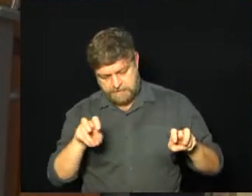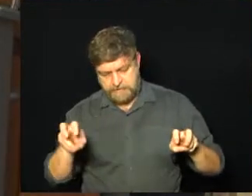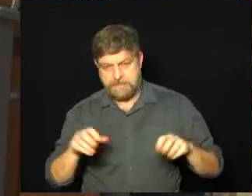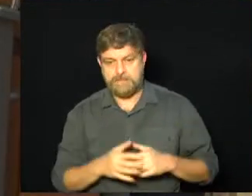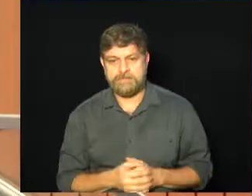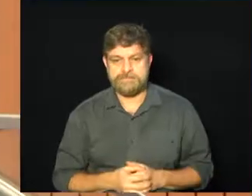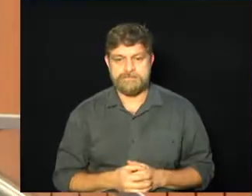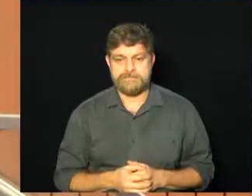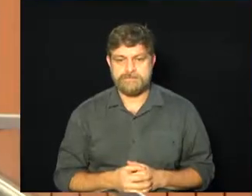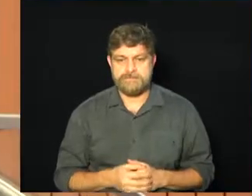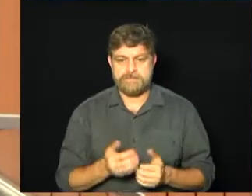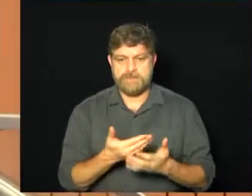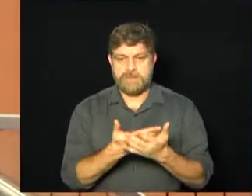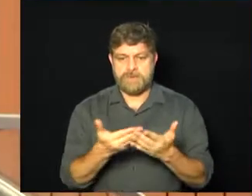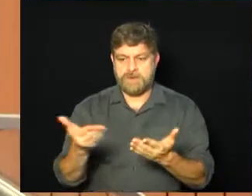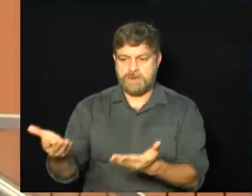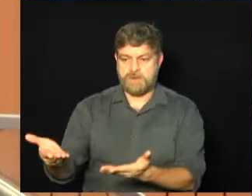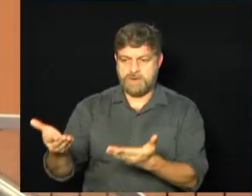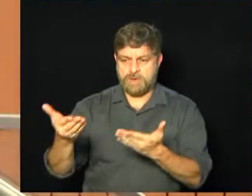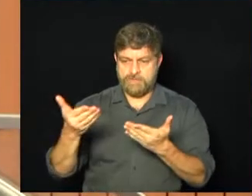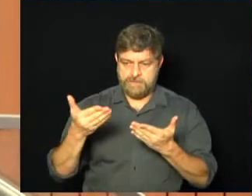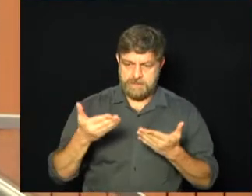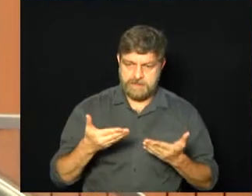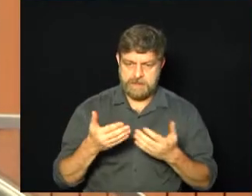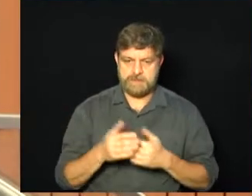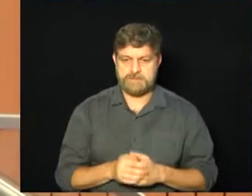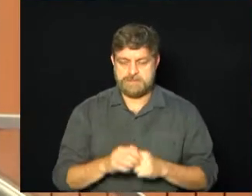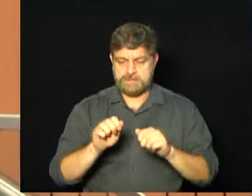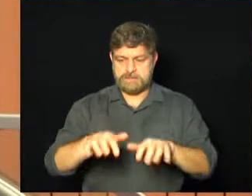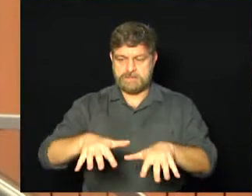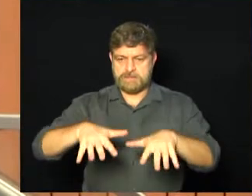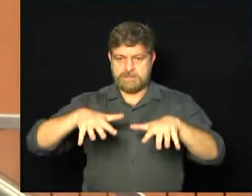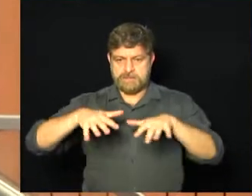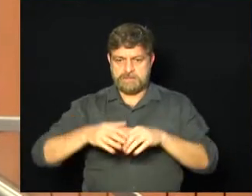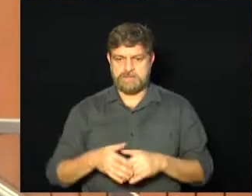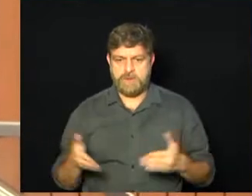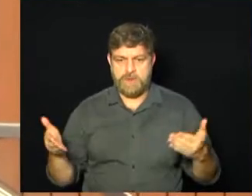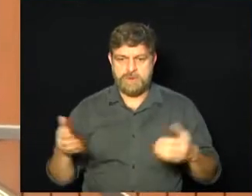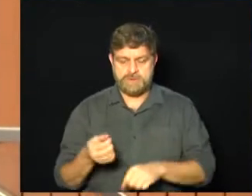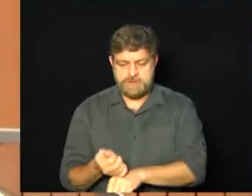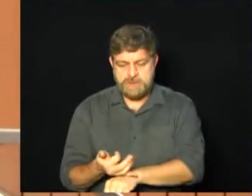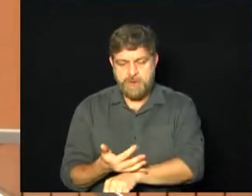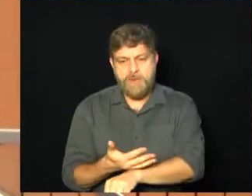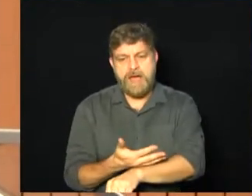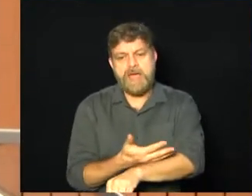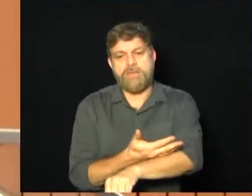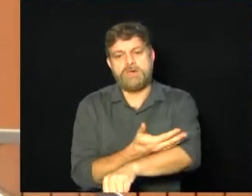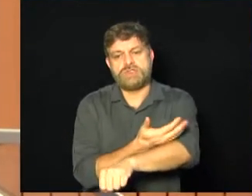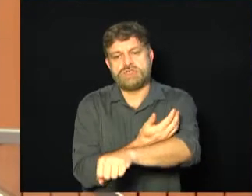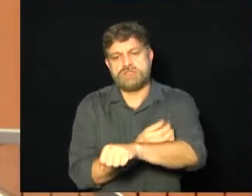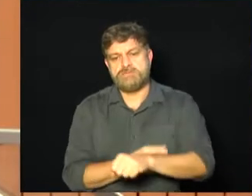Estimados convidados presentes a esta emotiva homenagem,